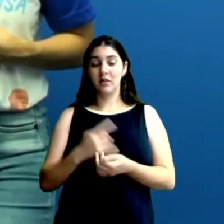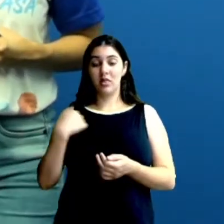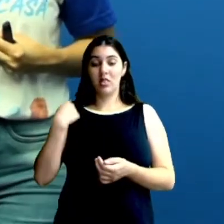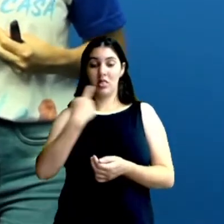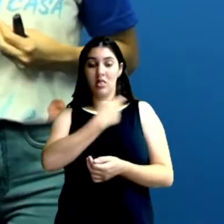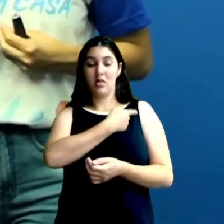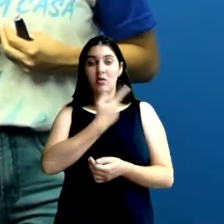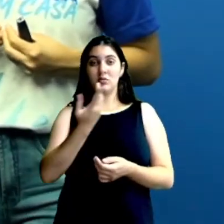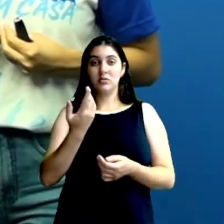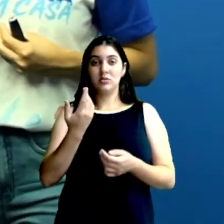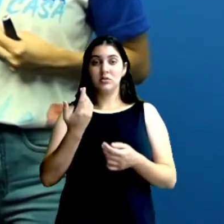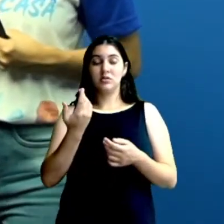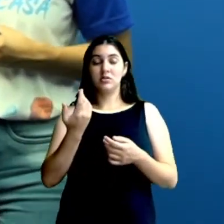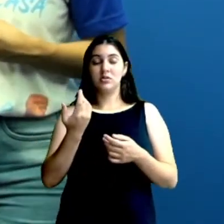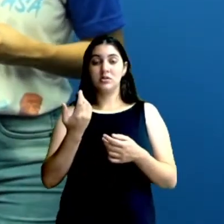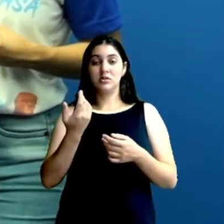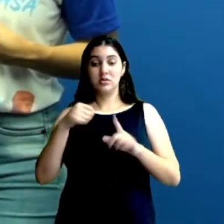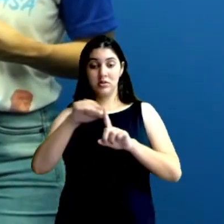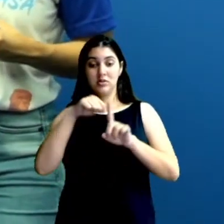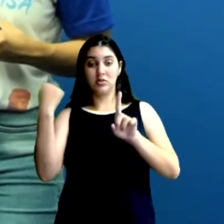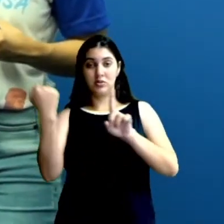nossa sociedade de